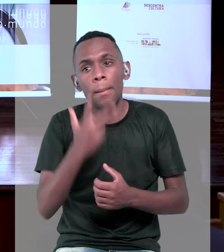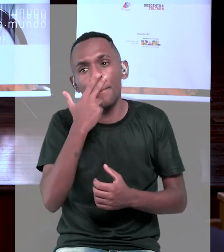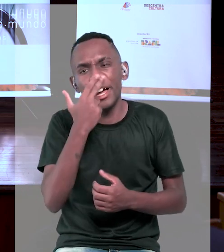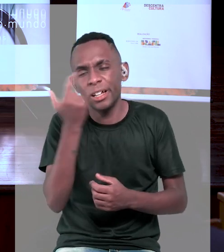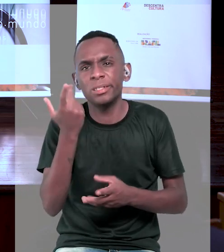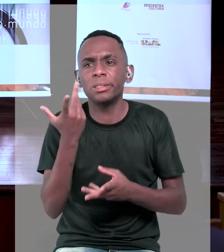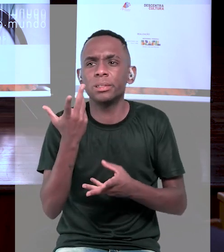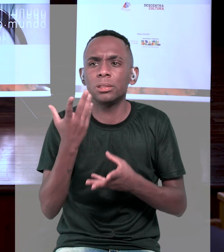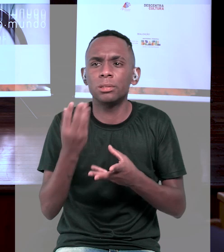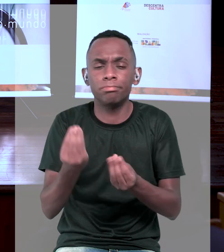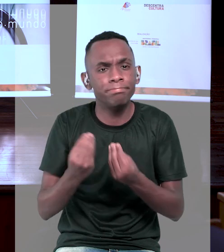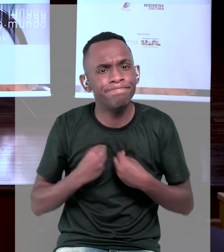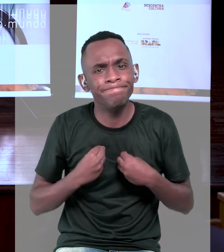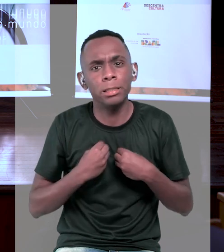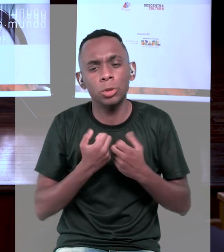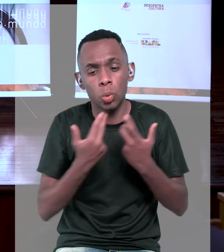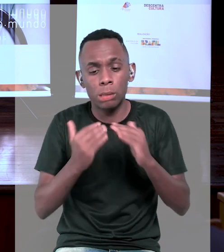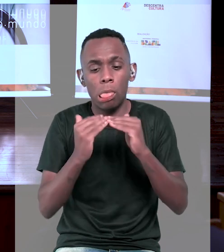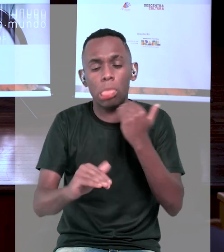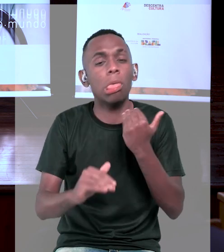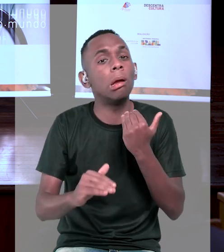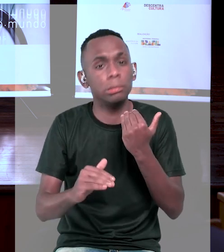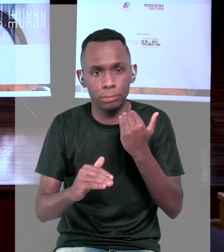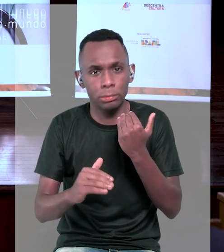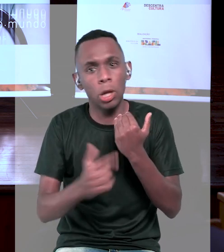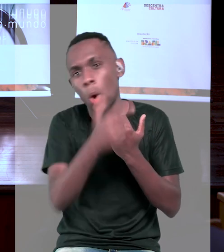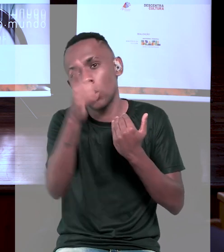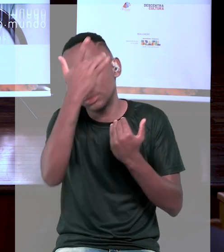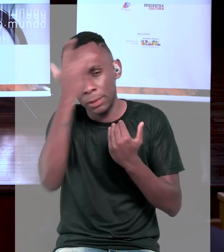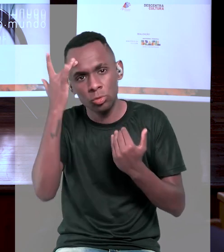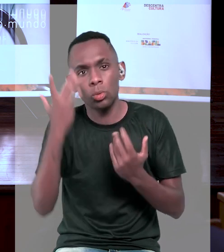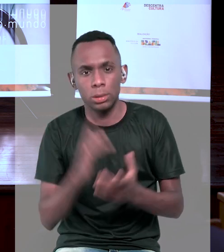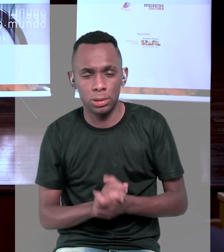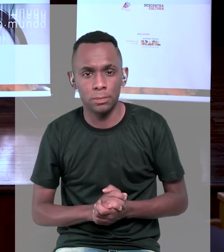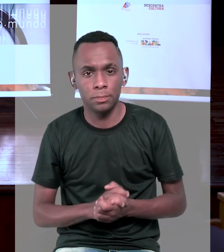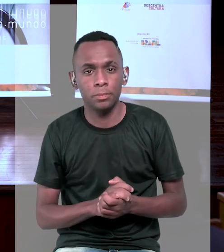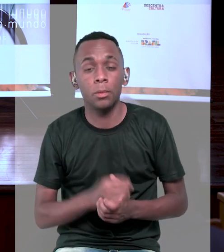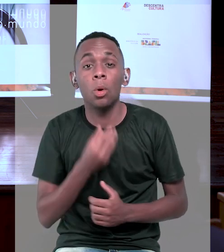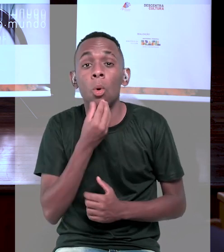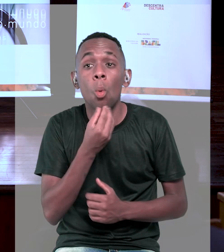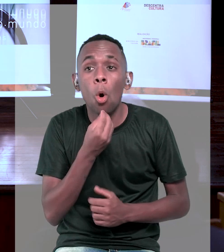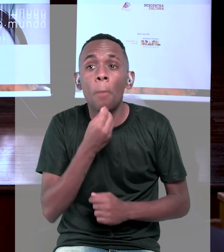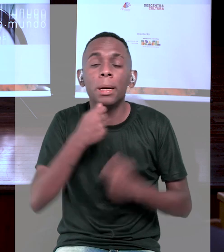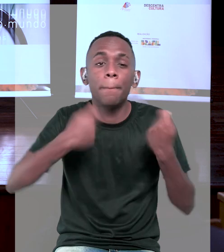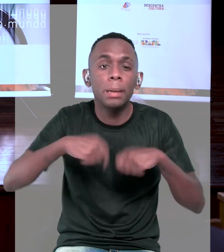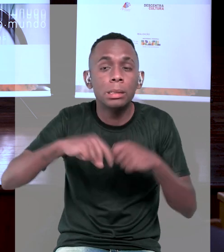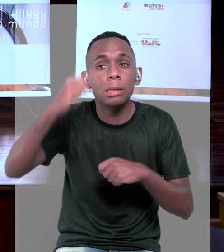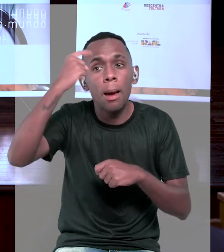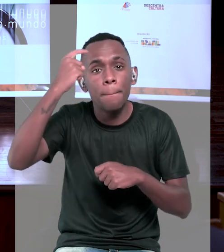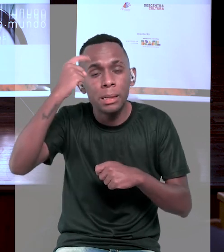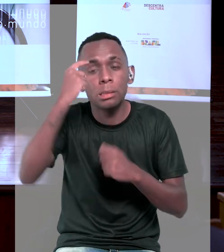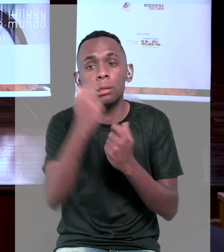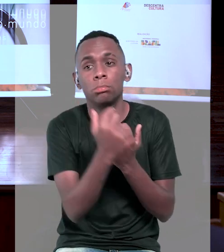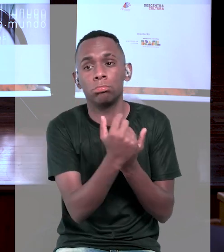algo ao discordar deles, ao discordar dos outros. Um homem que precisa pensar como seus